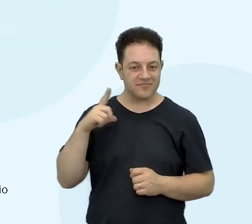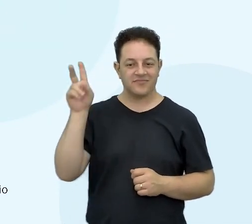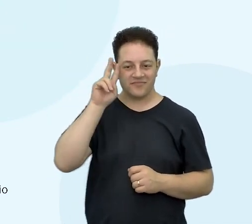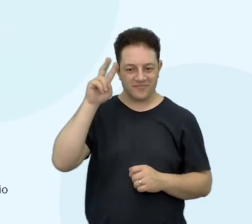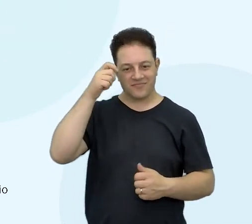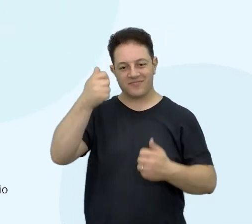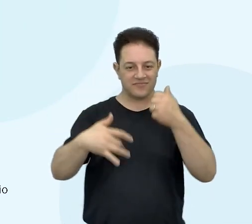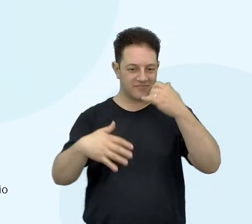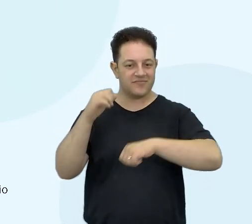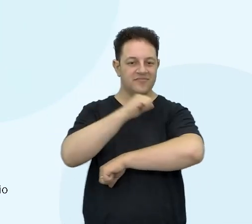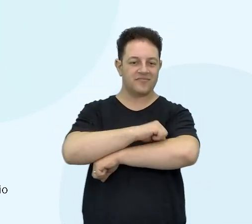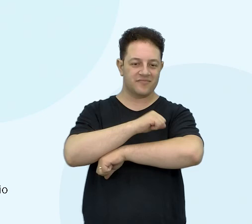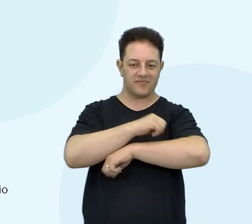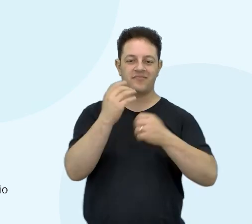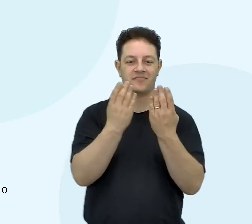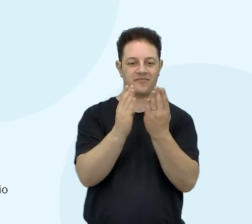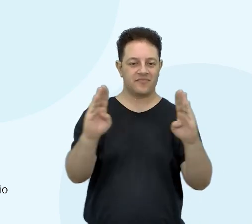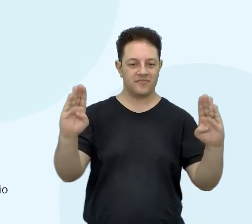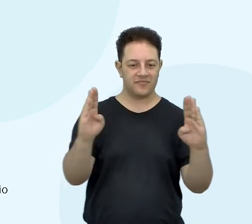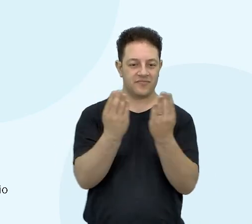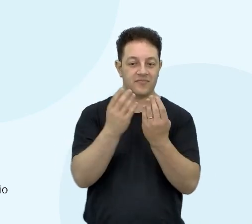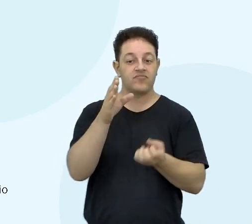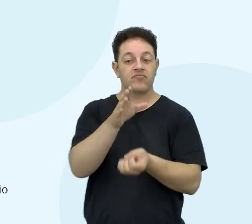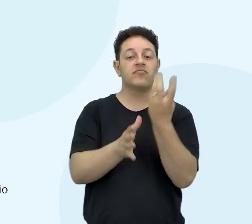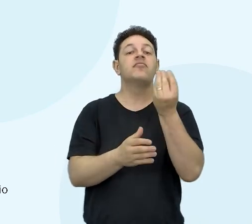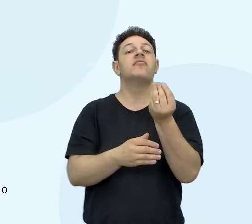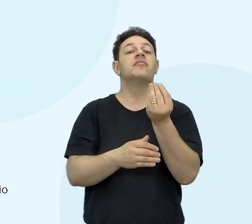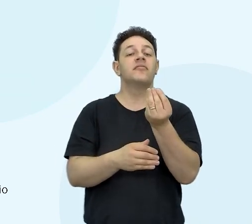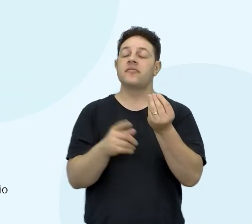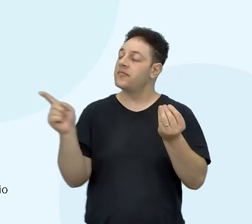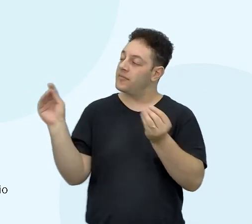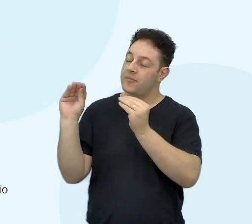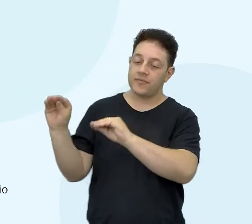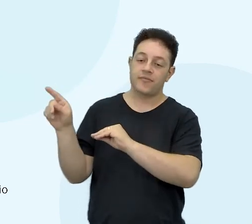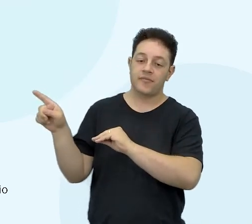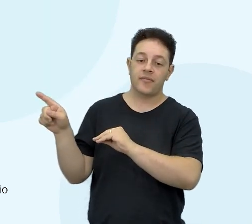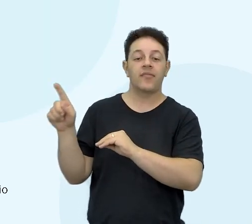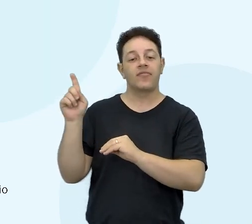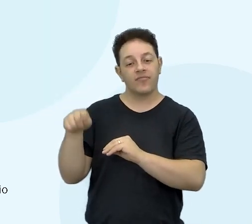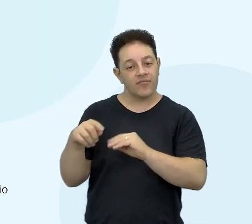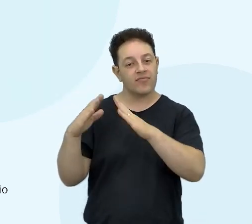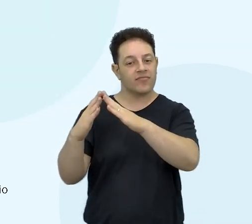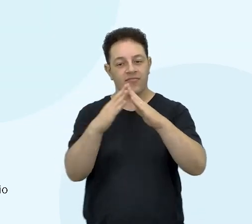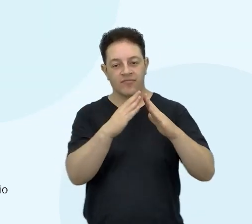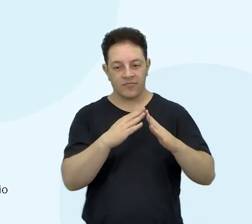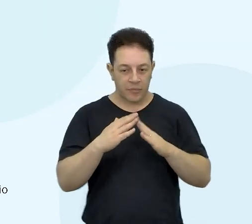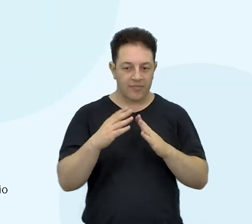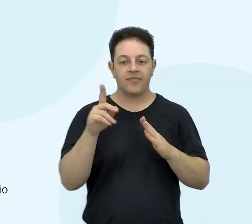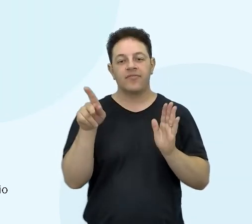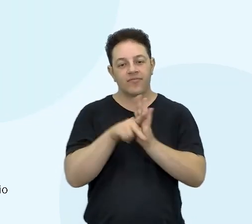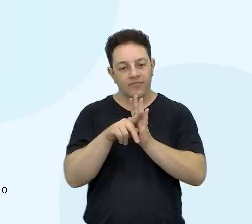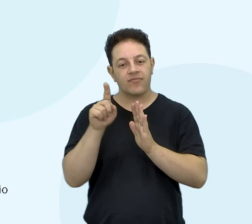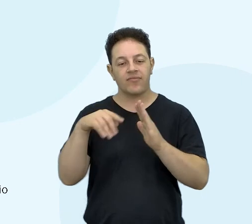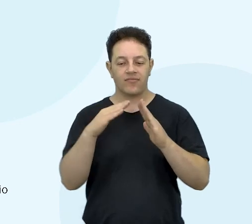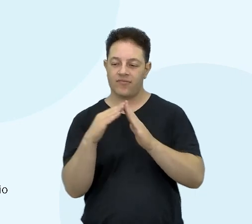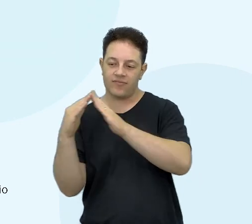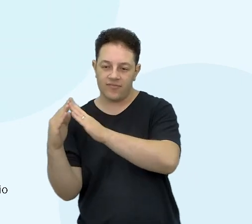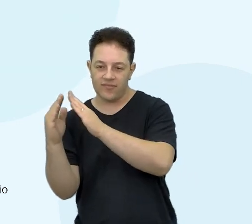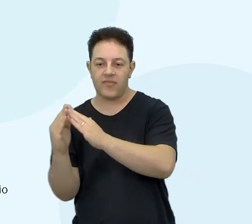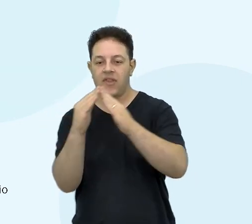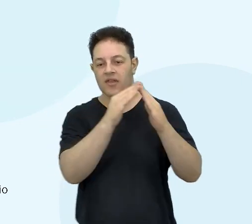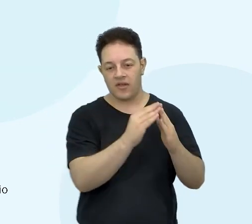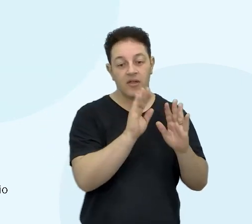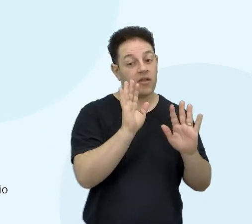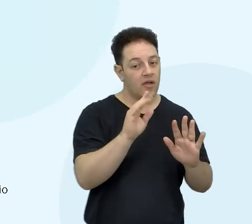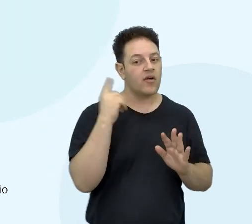problemática aí, que foi criada justamente pelas moradias que são vizinhas, né?